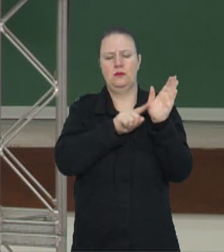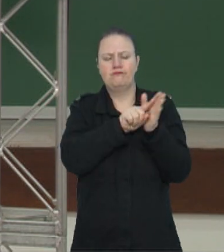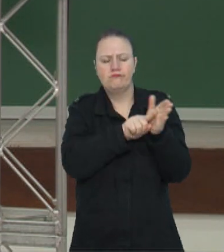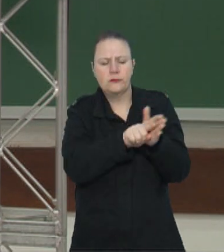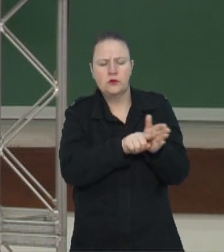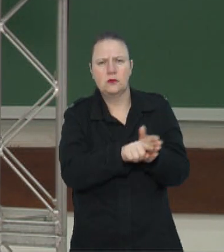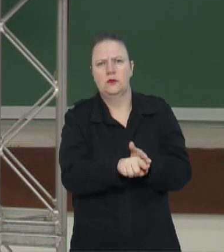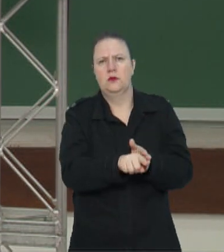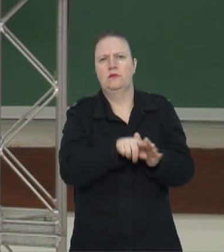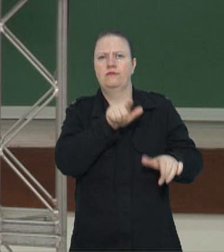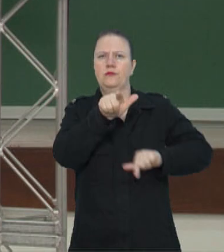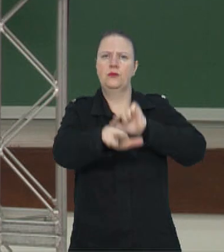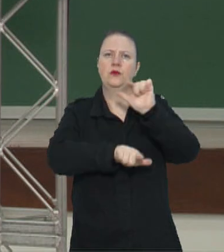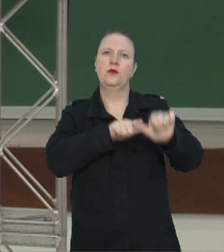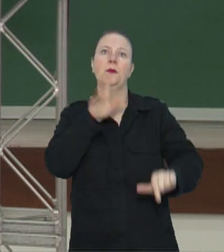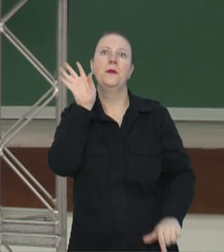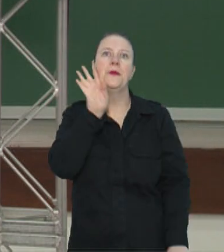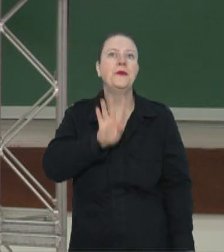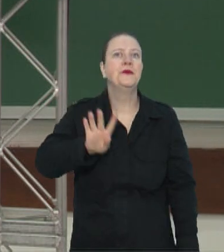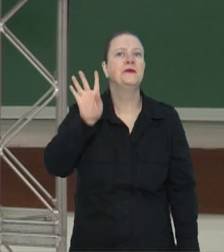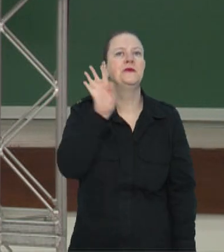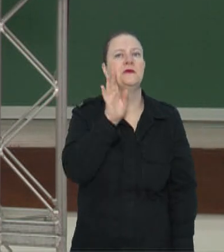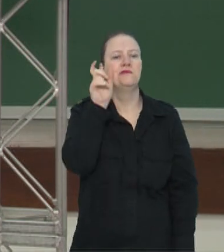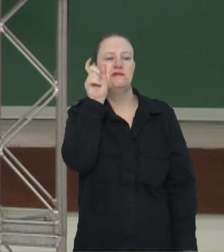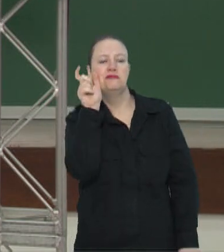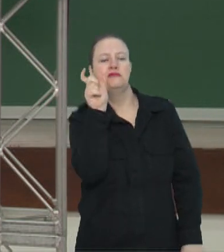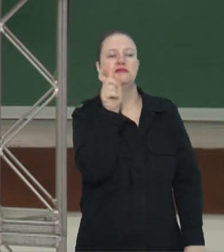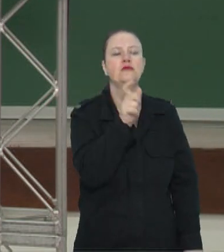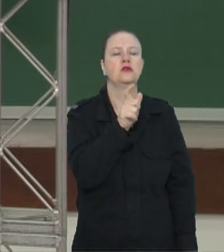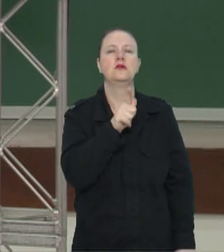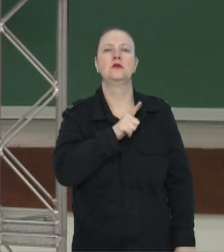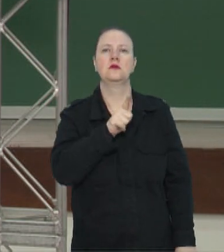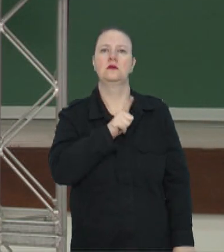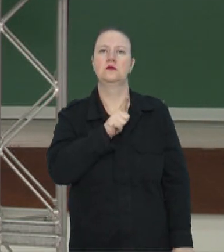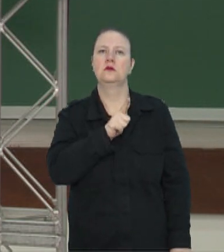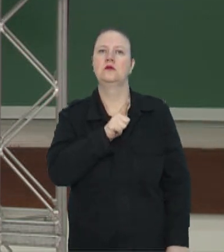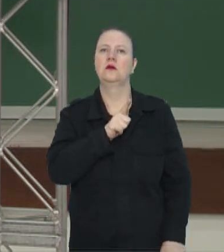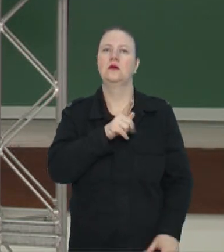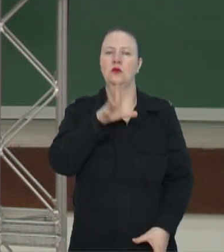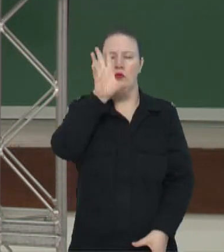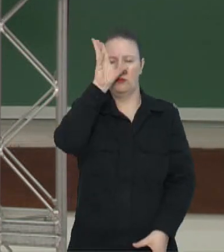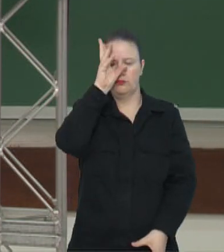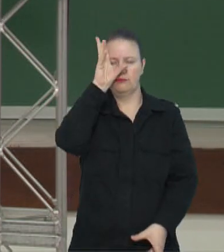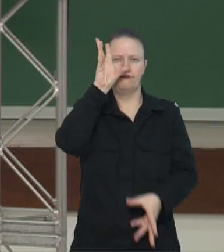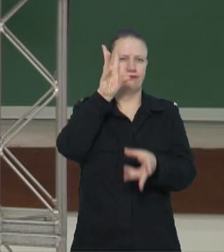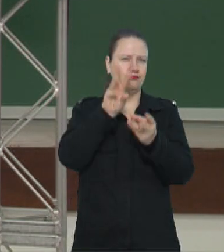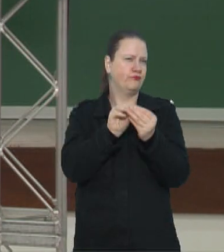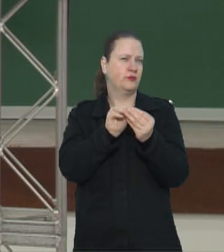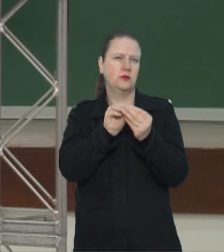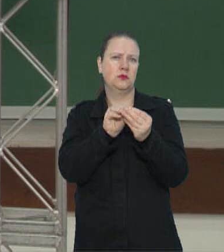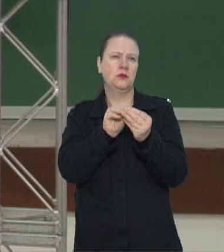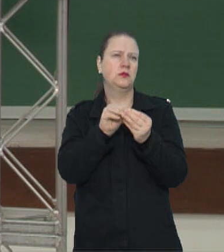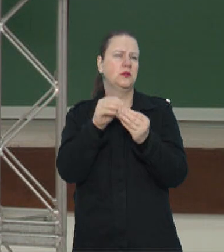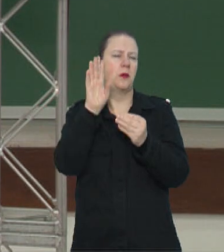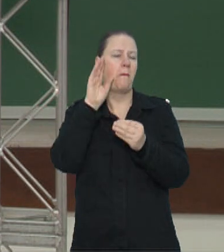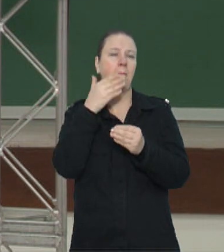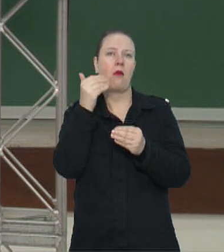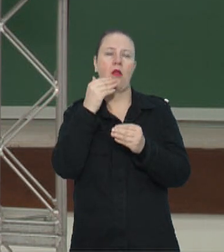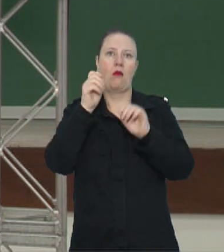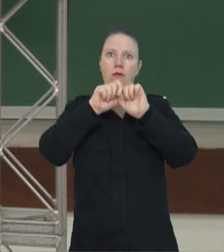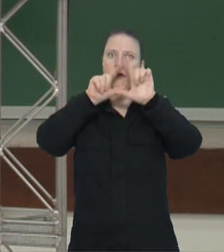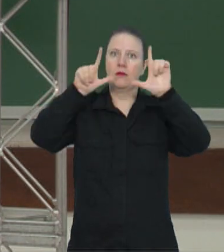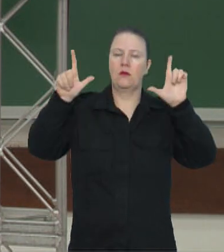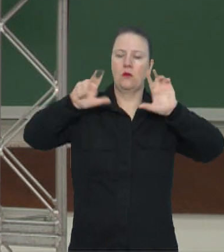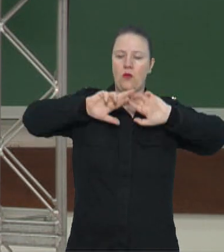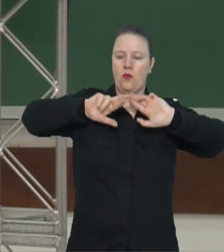trabalho bem interessante, porque aí vocês vão ler, vão buscar e vão entender ainda melhor essa diversidade aí